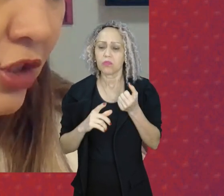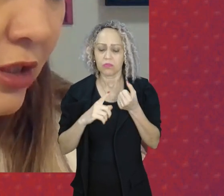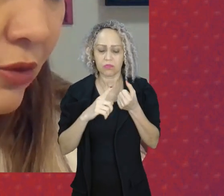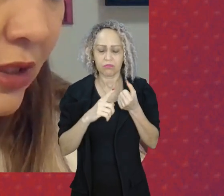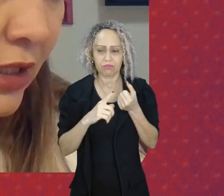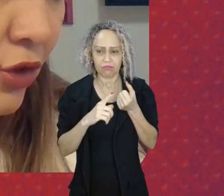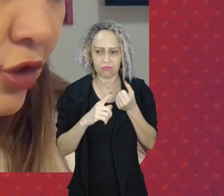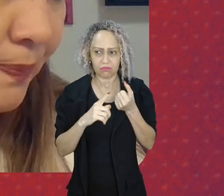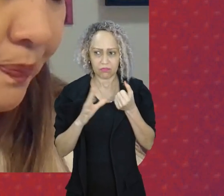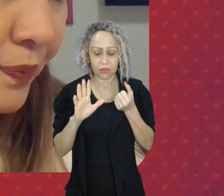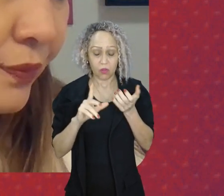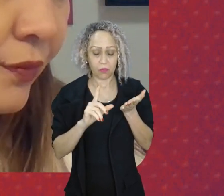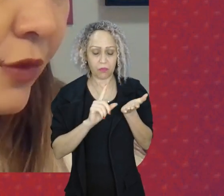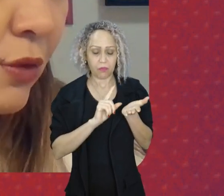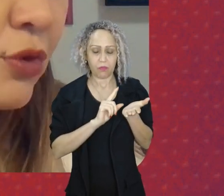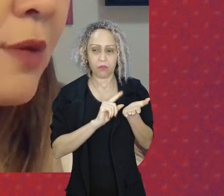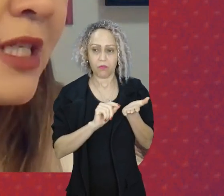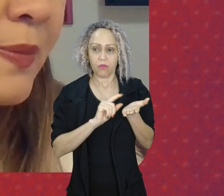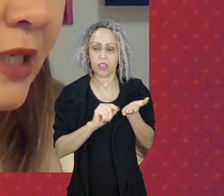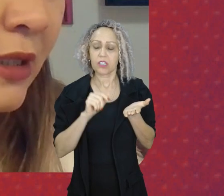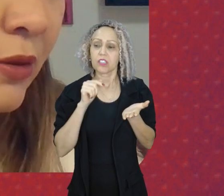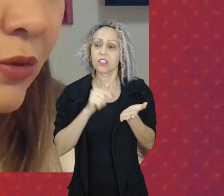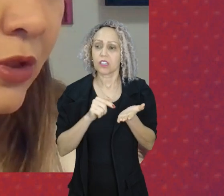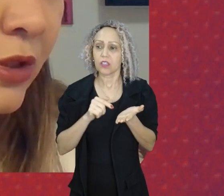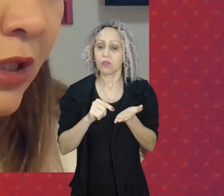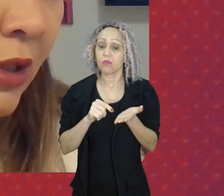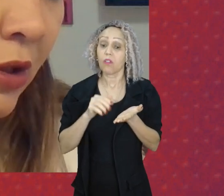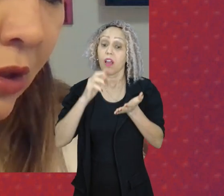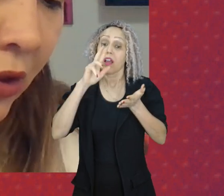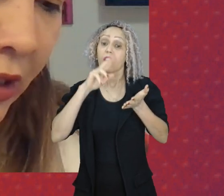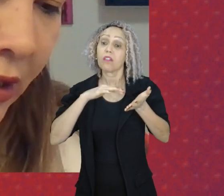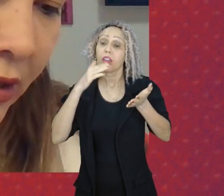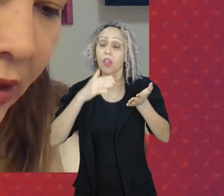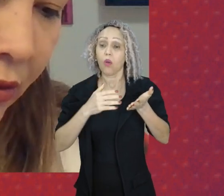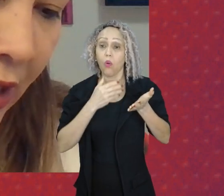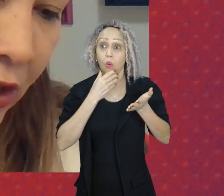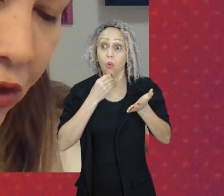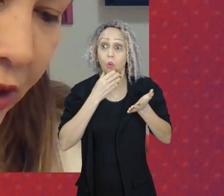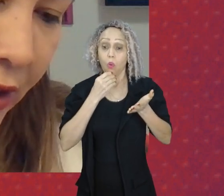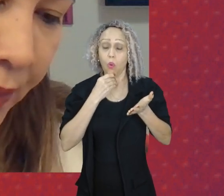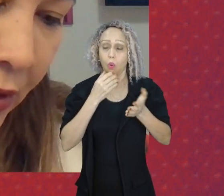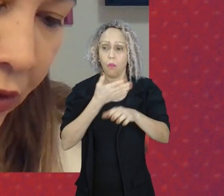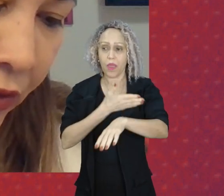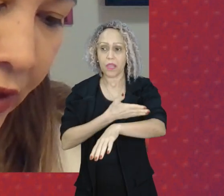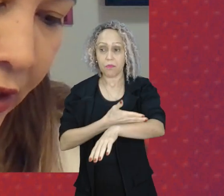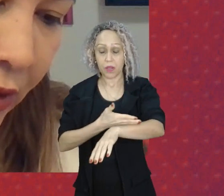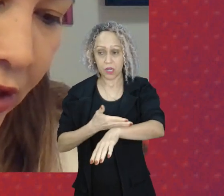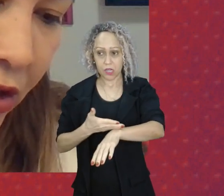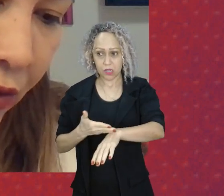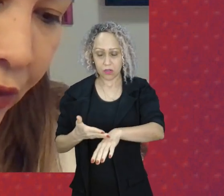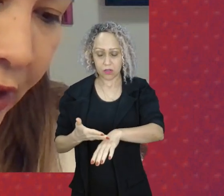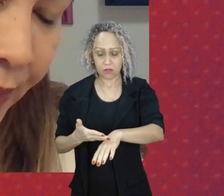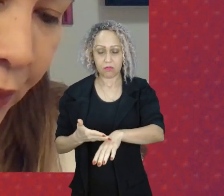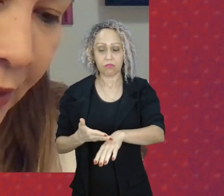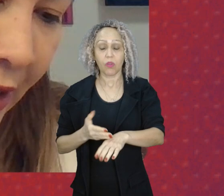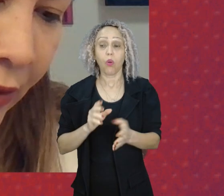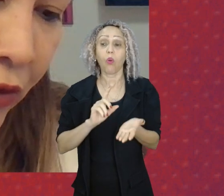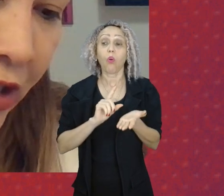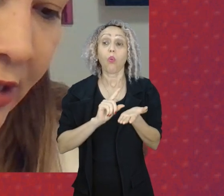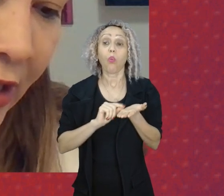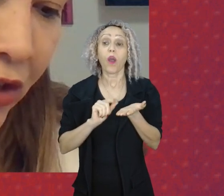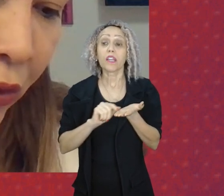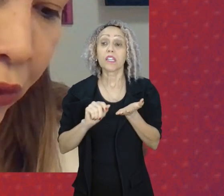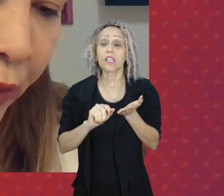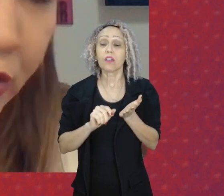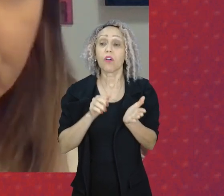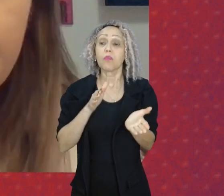deles. Então, eles dizem o seguinte: os homens brancos, olha, eu acho que, pelo que eu estou vendo aqui, o artigo foi publicado